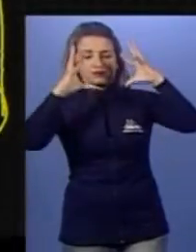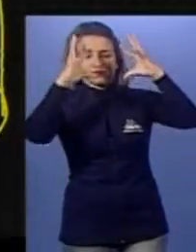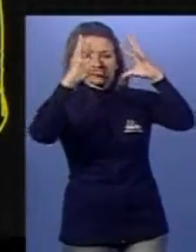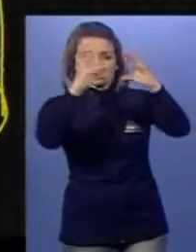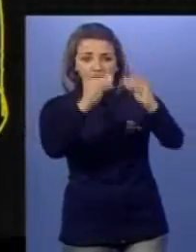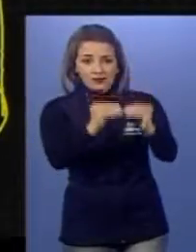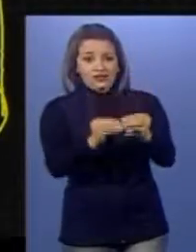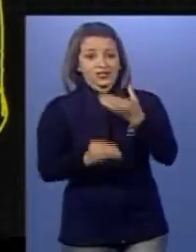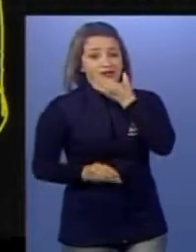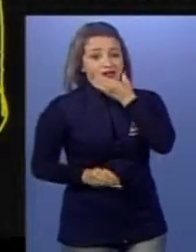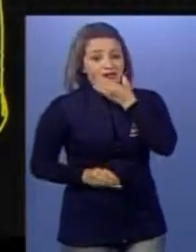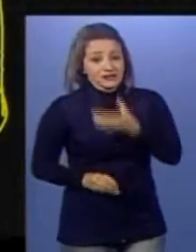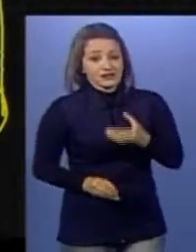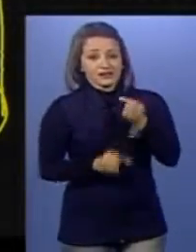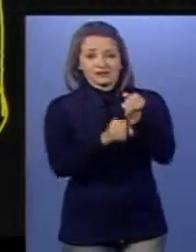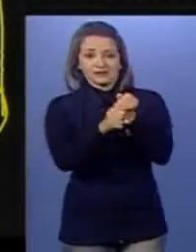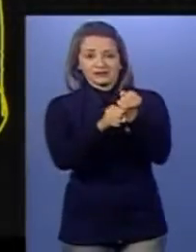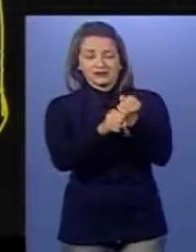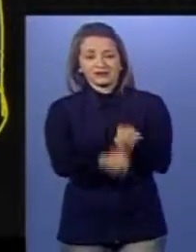2009